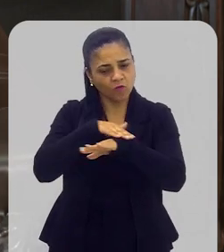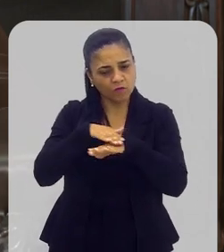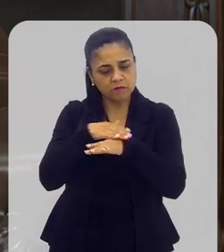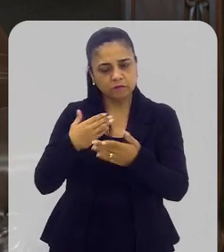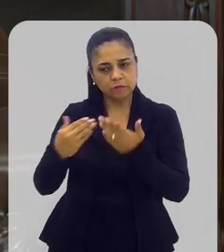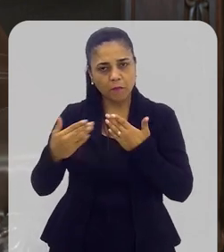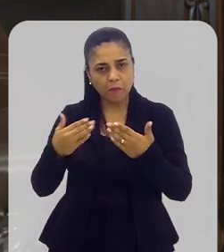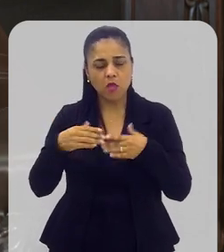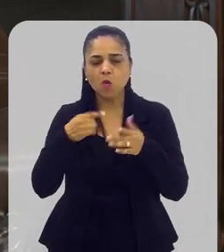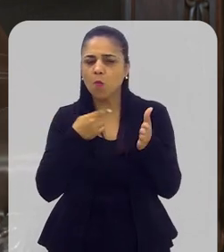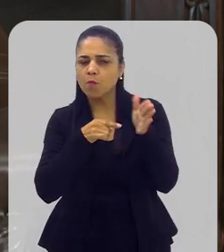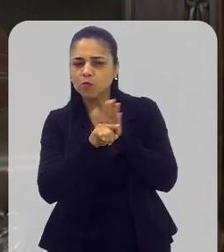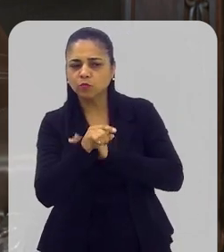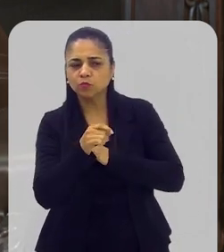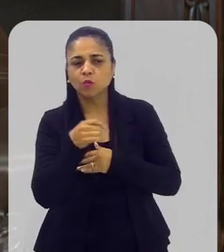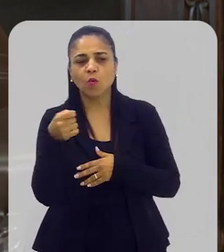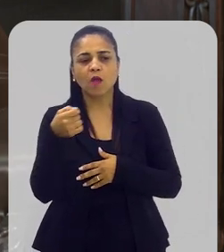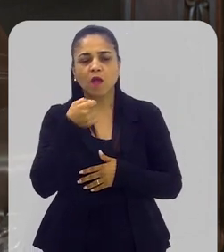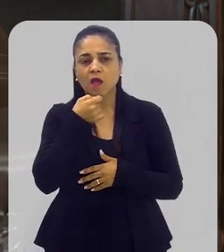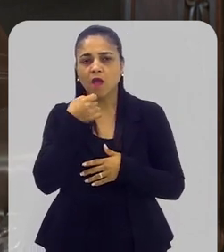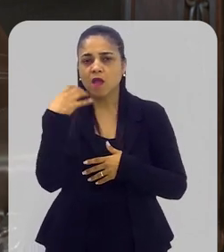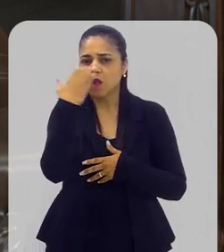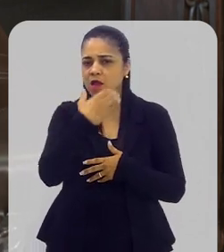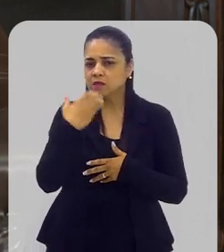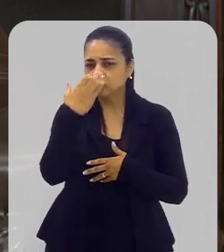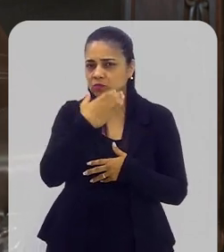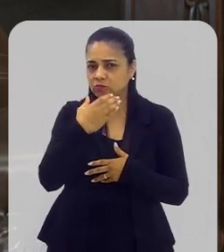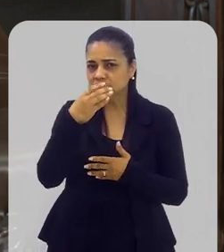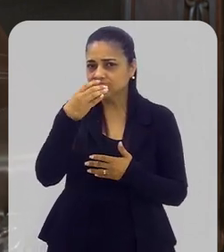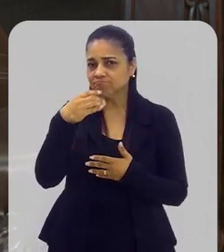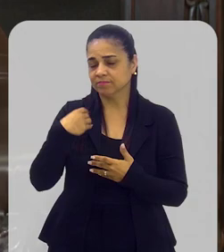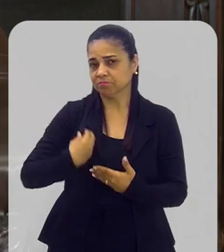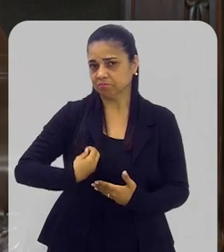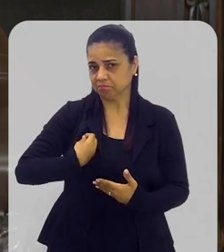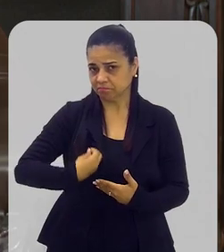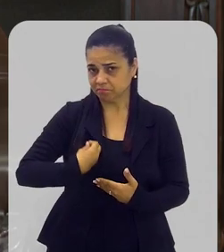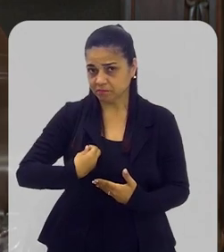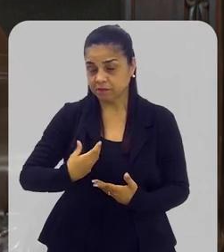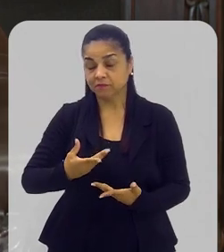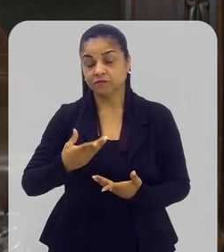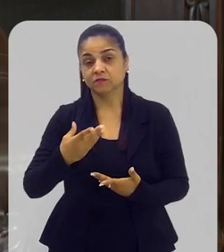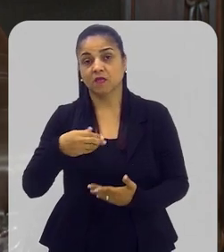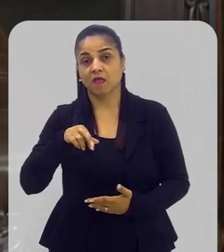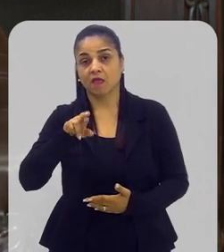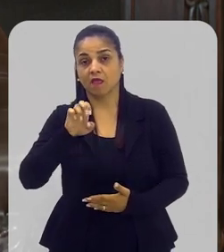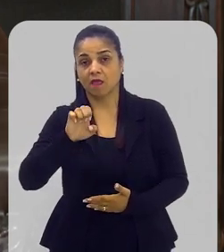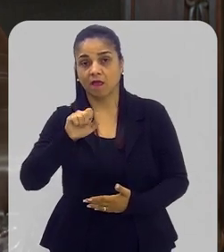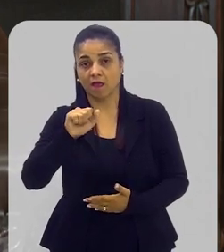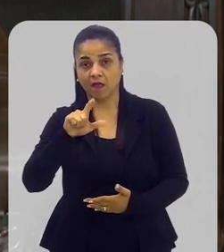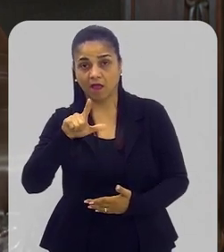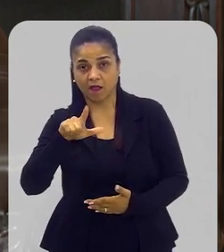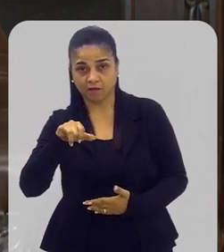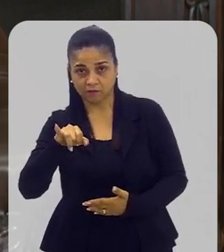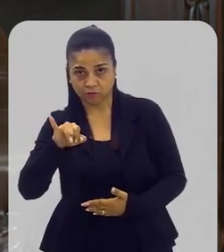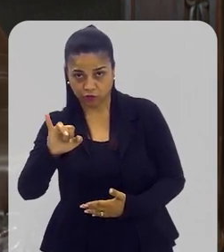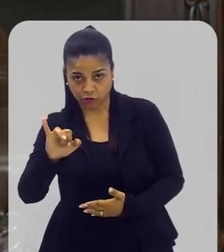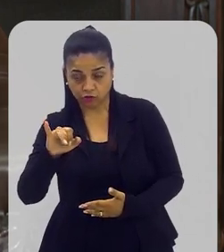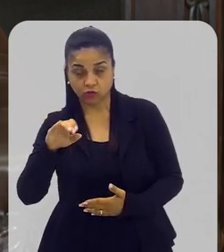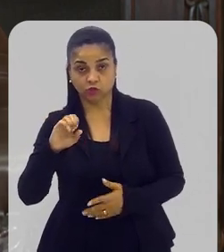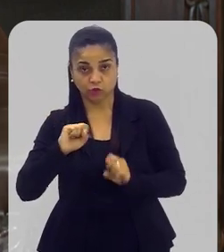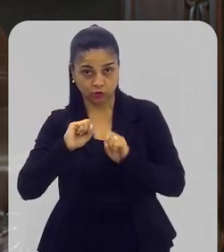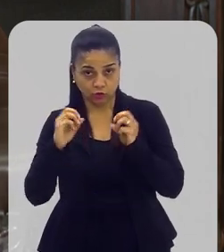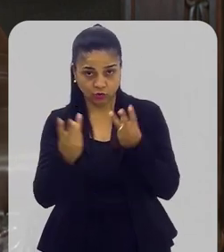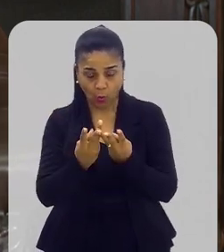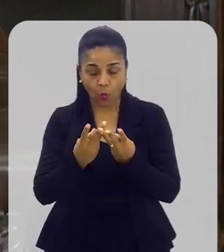faço: por que que os cantores que participam de reality show, que tem grupos, né, de profissionais como